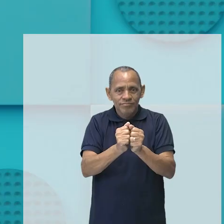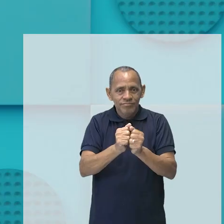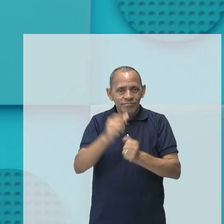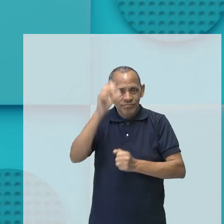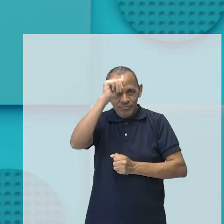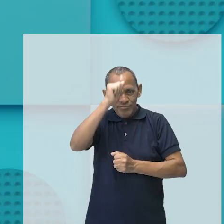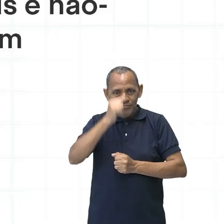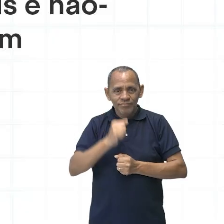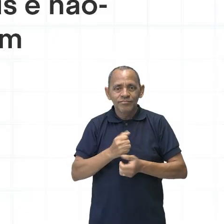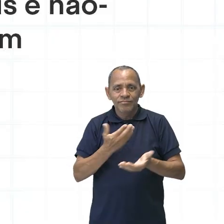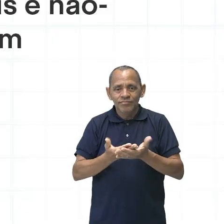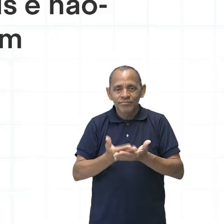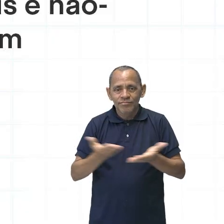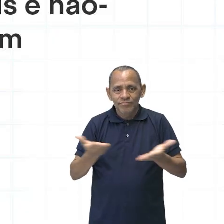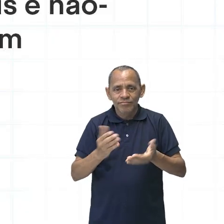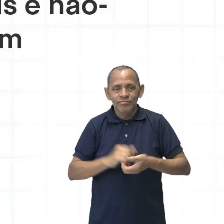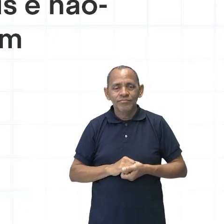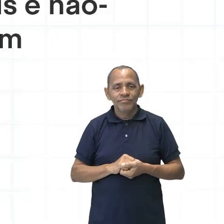nossa aula de hoje.